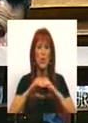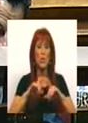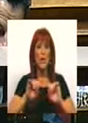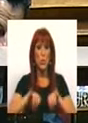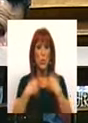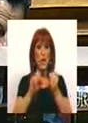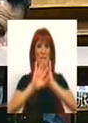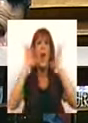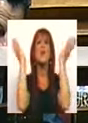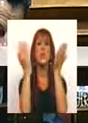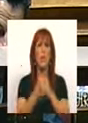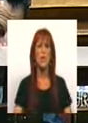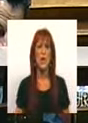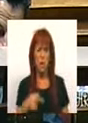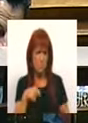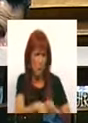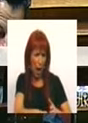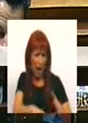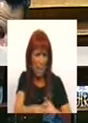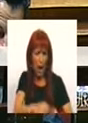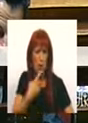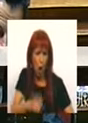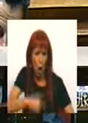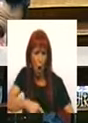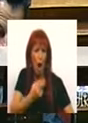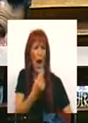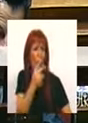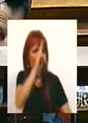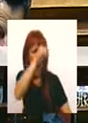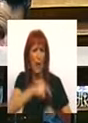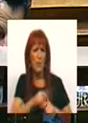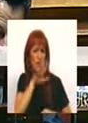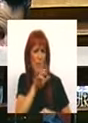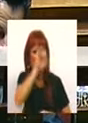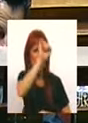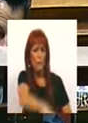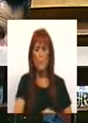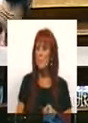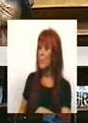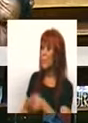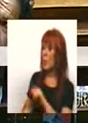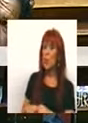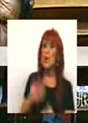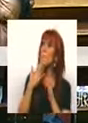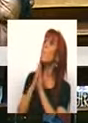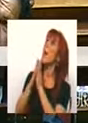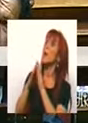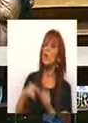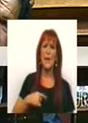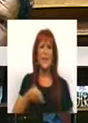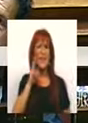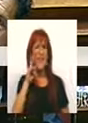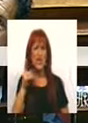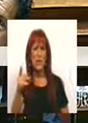geral. São as ameaças reiteradas aos árbitros e às suas famílias. São os apelos de